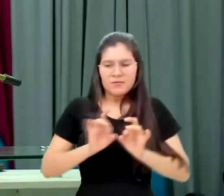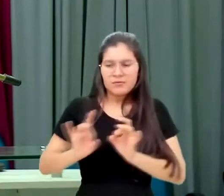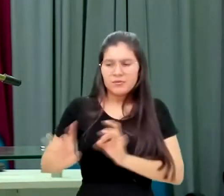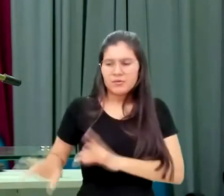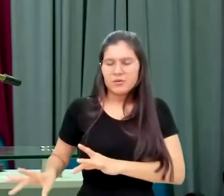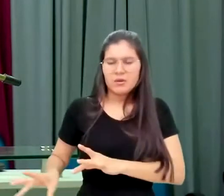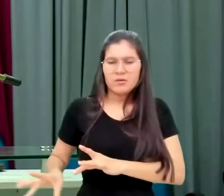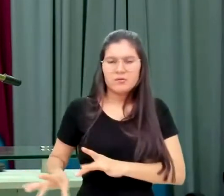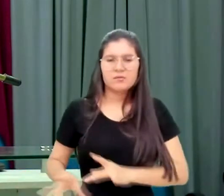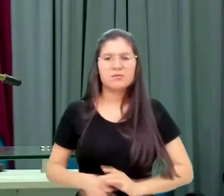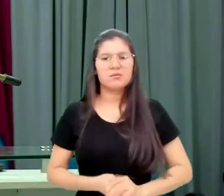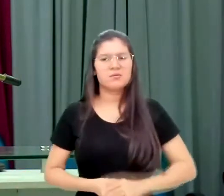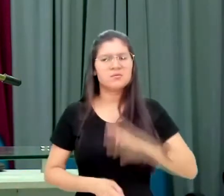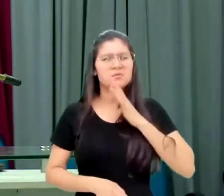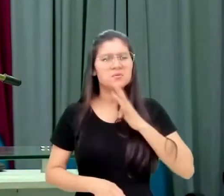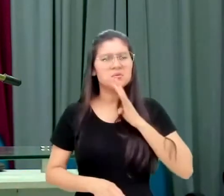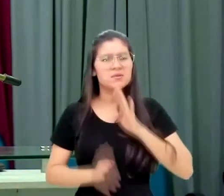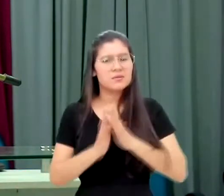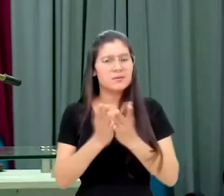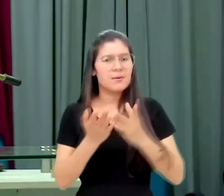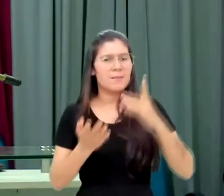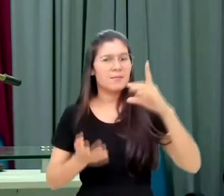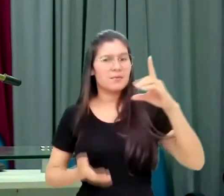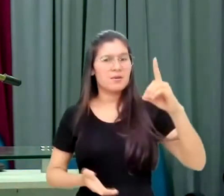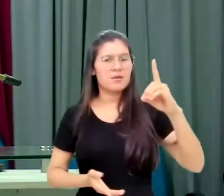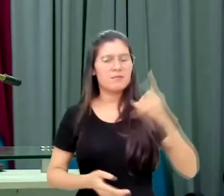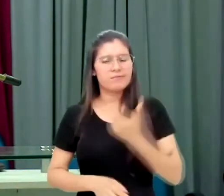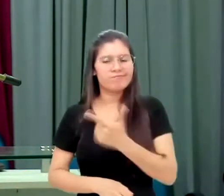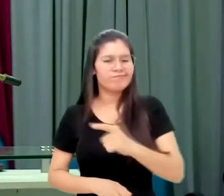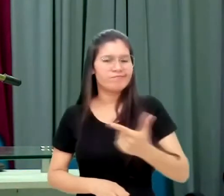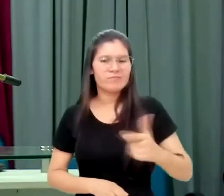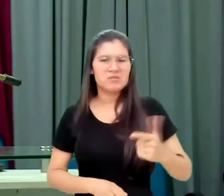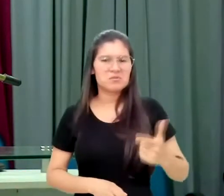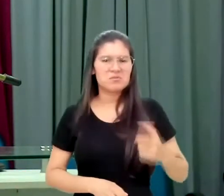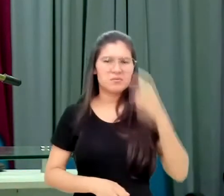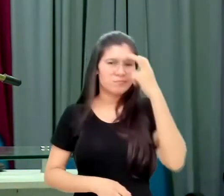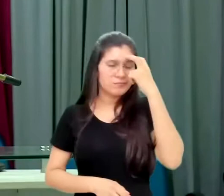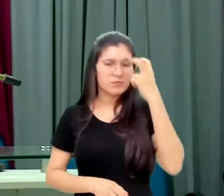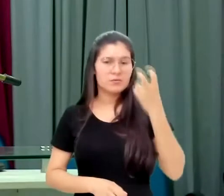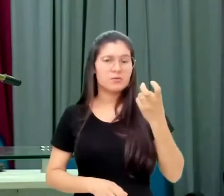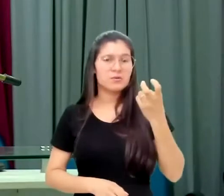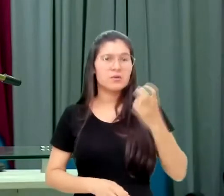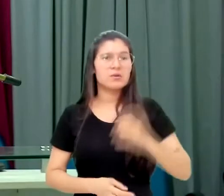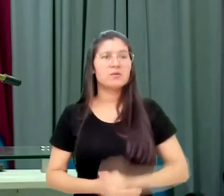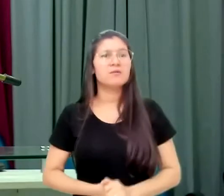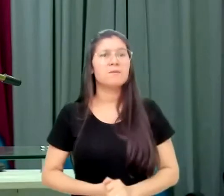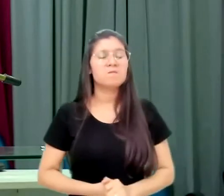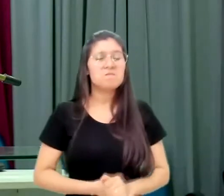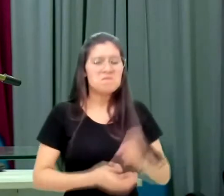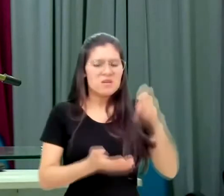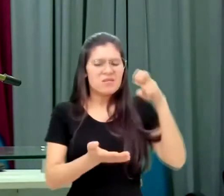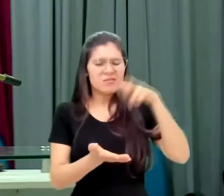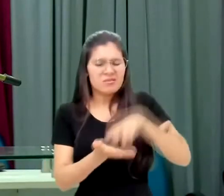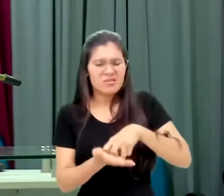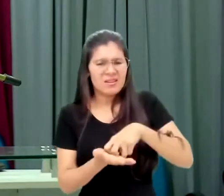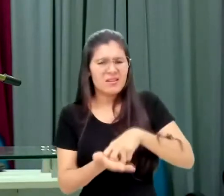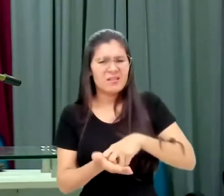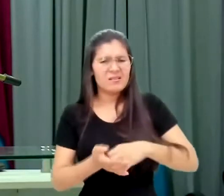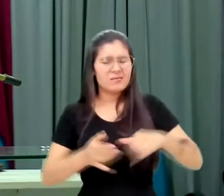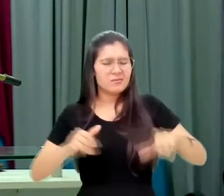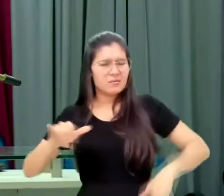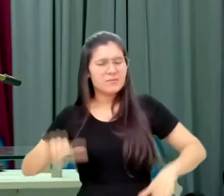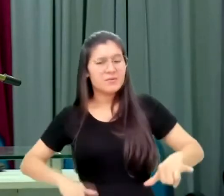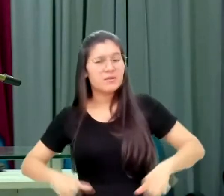palavra. Eles não têm entendimento, por isso eles serão castigados, por isso eles sofrerão. Irmão, que